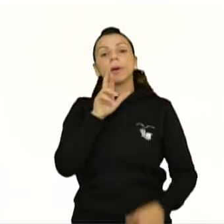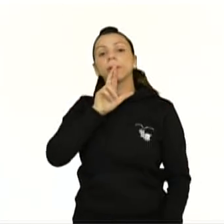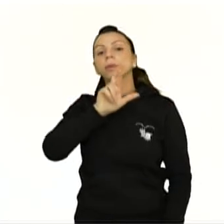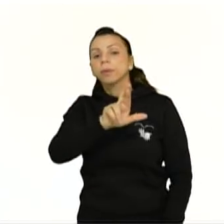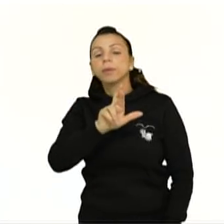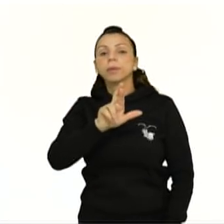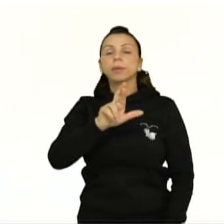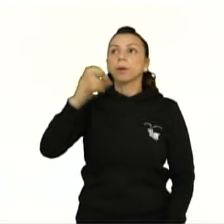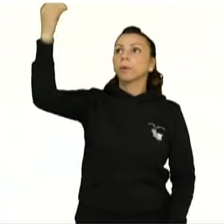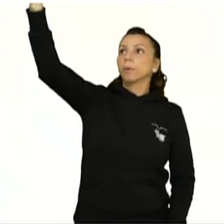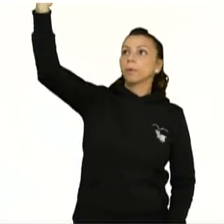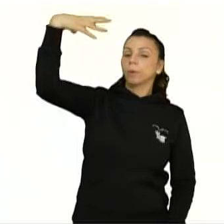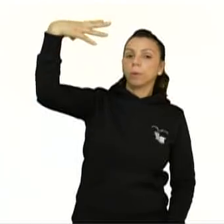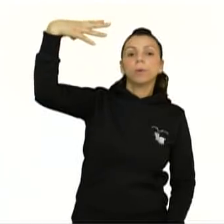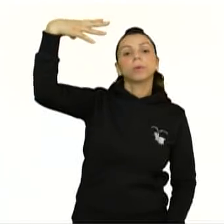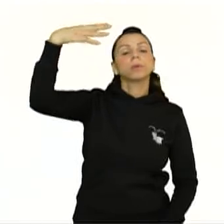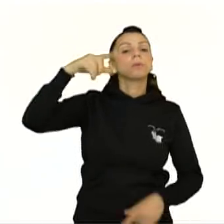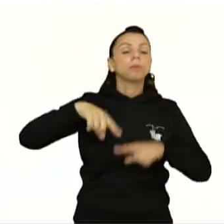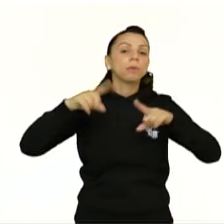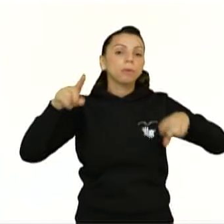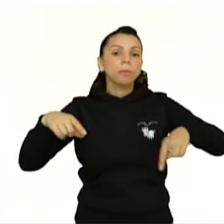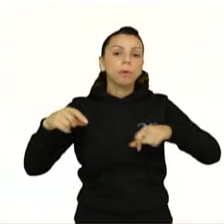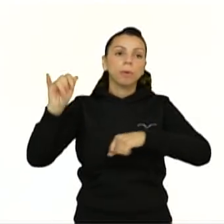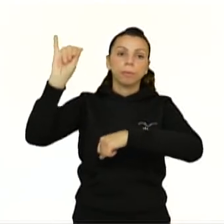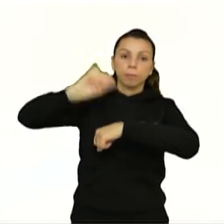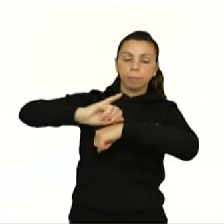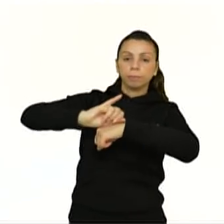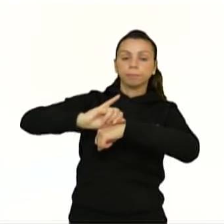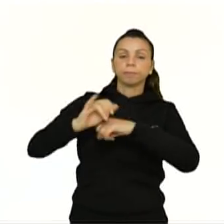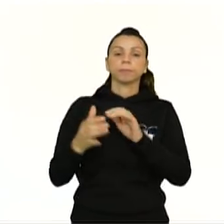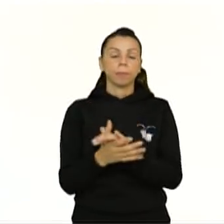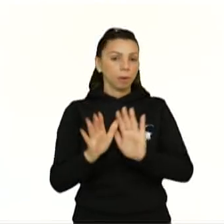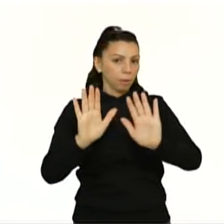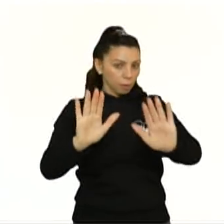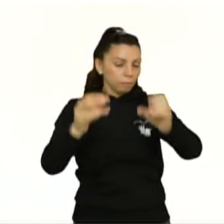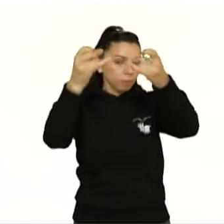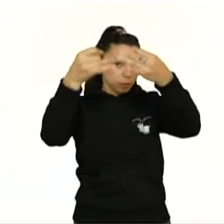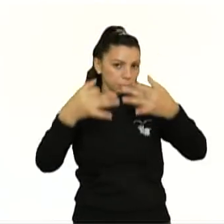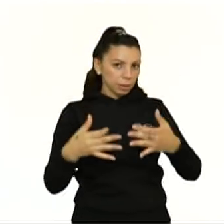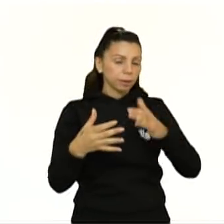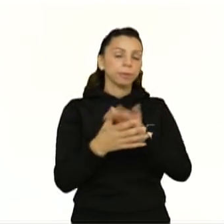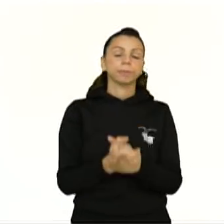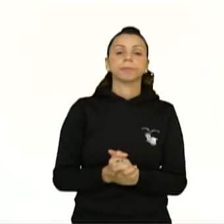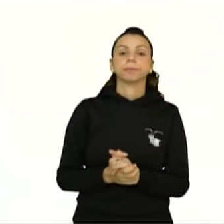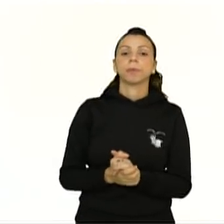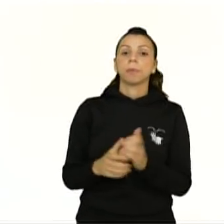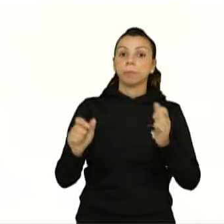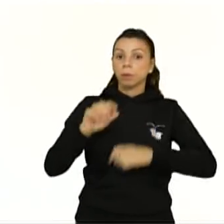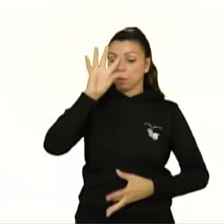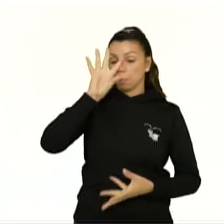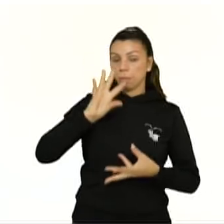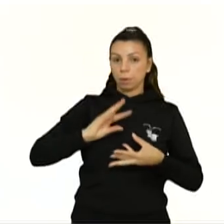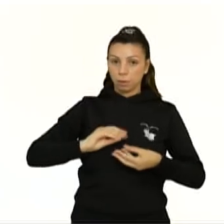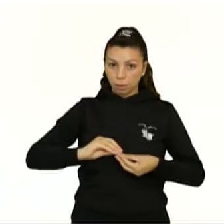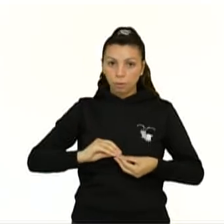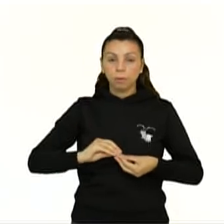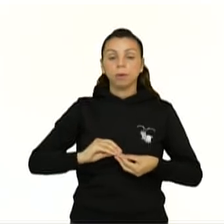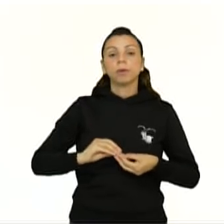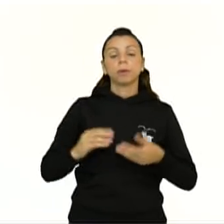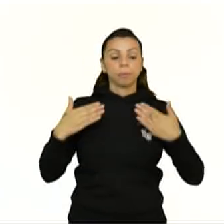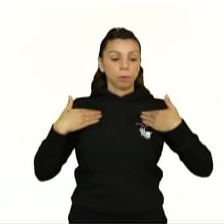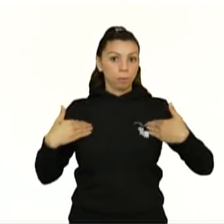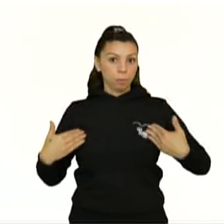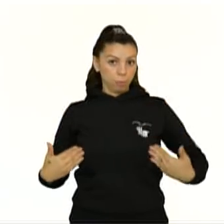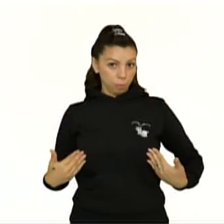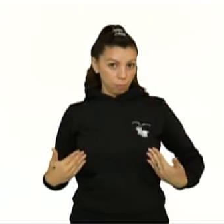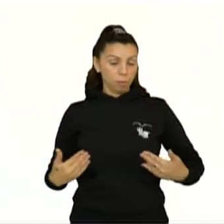emissão de luz proveniente de um determinado objeto iluminado. Olha, e aí a gente precisa entender isso. Nós temos também a questão fisiológica, então